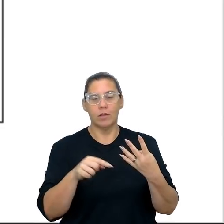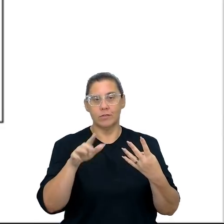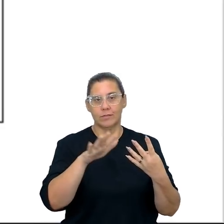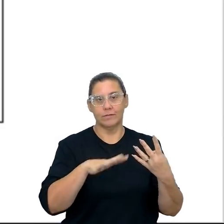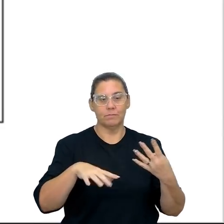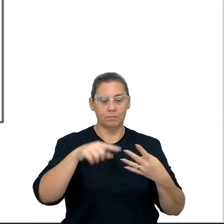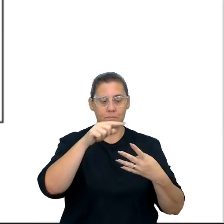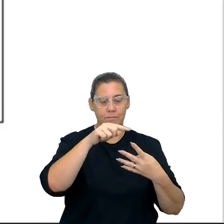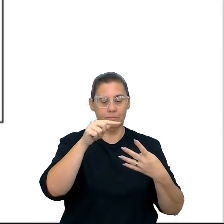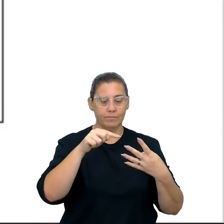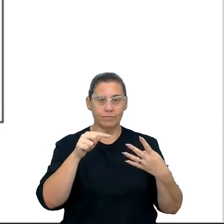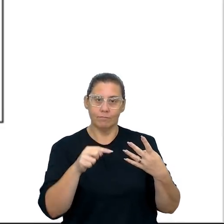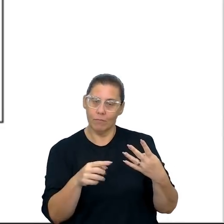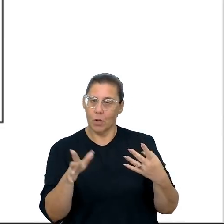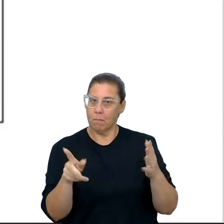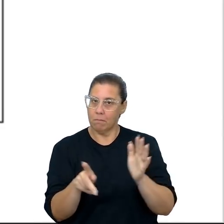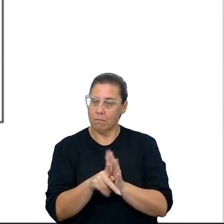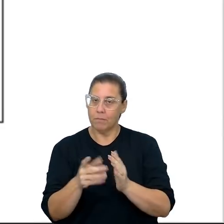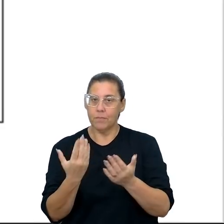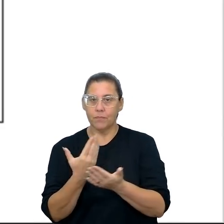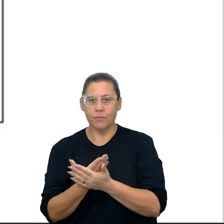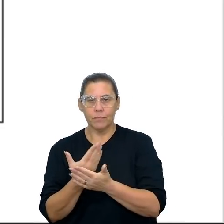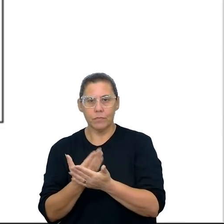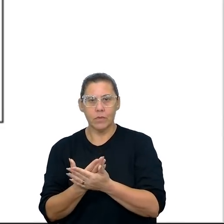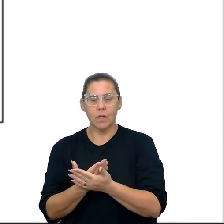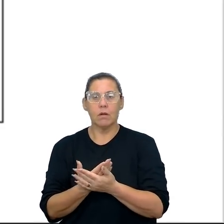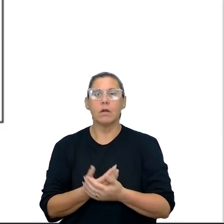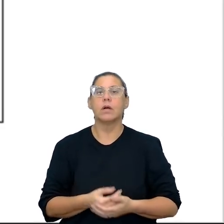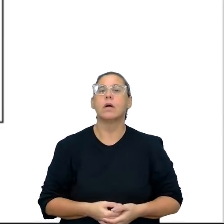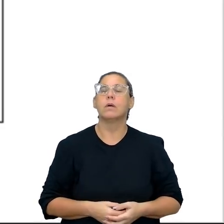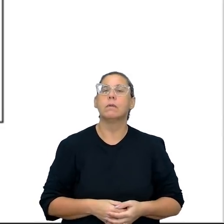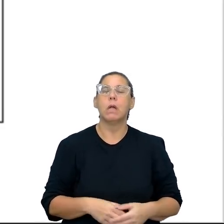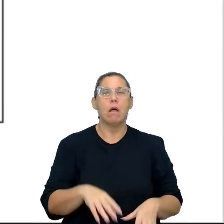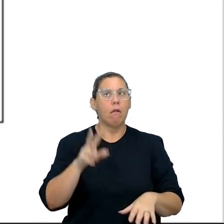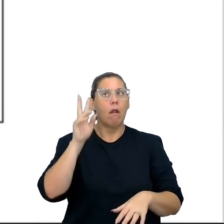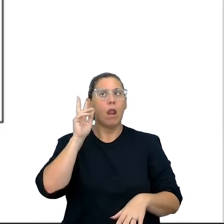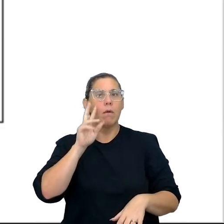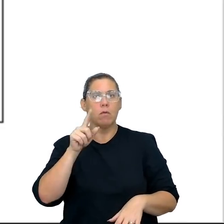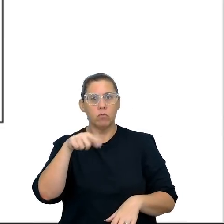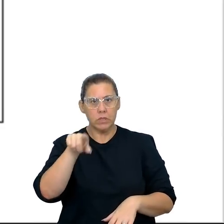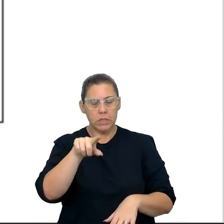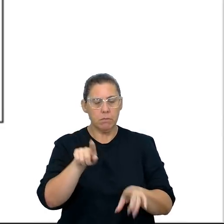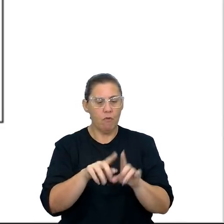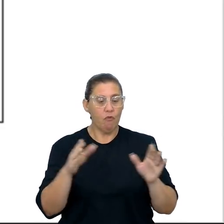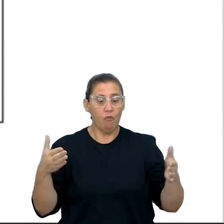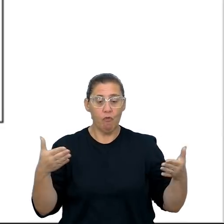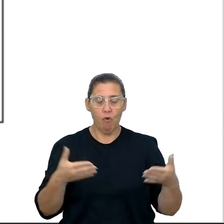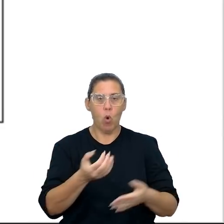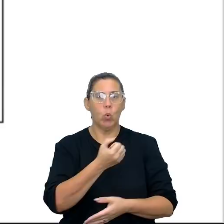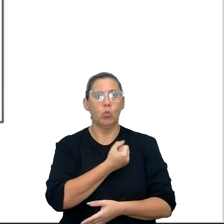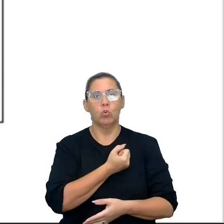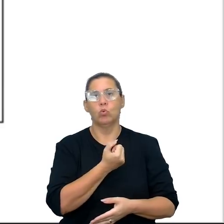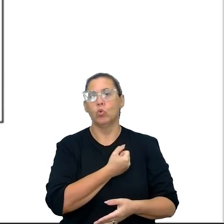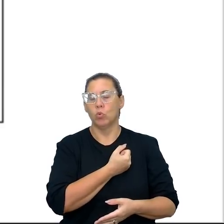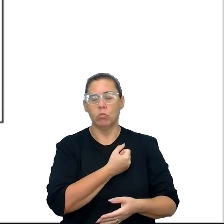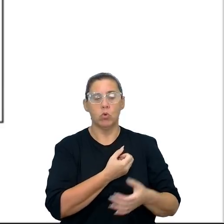né? E aí lembrar, né, não pode esquecer de vocês focarem nos números que aparecem nos textos e